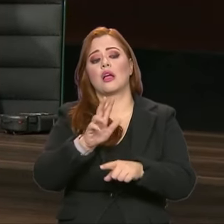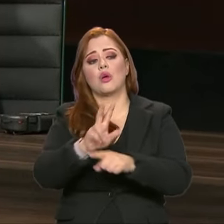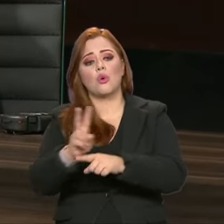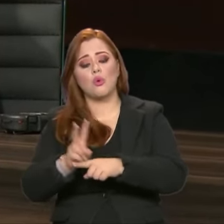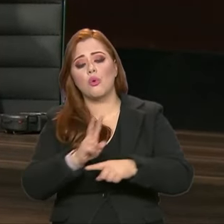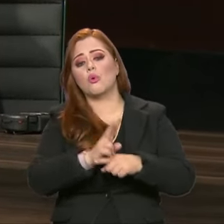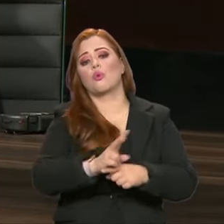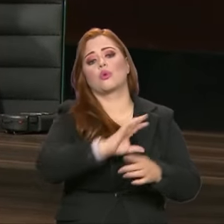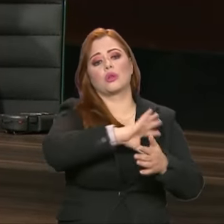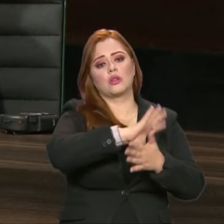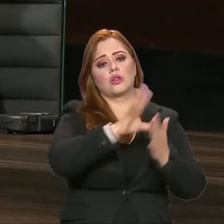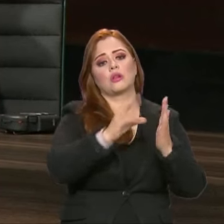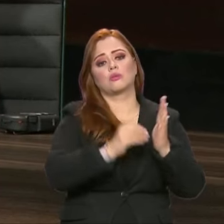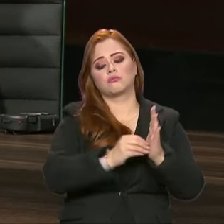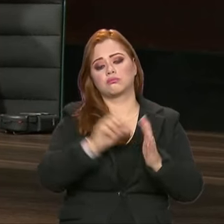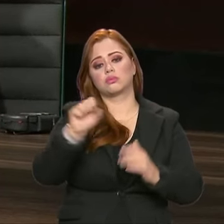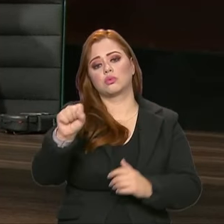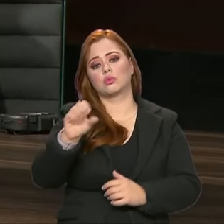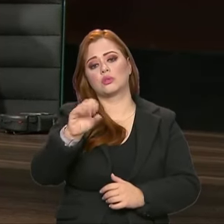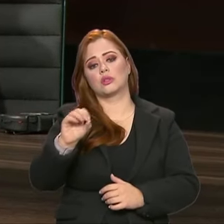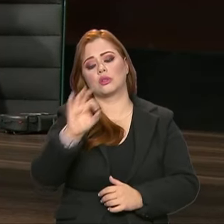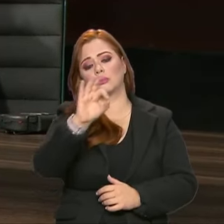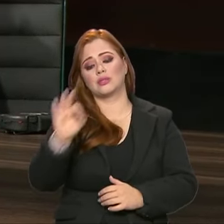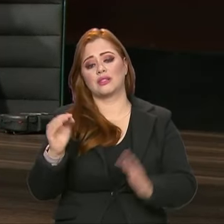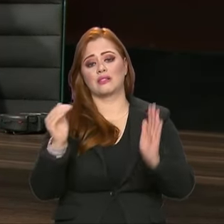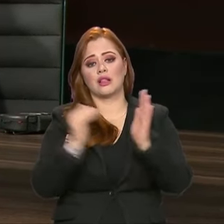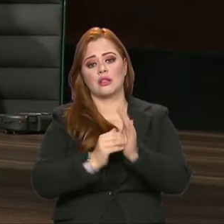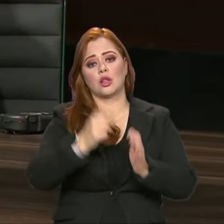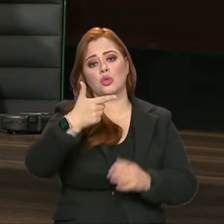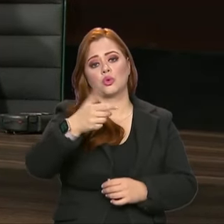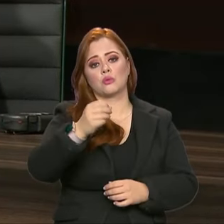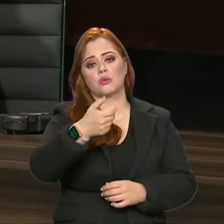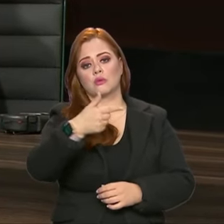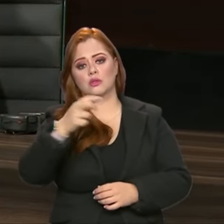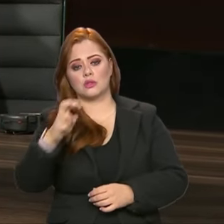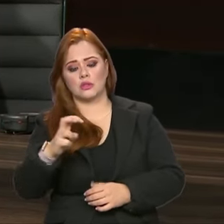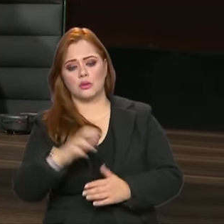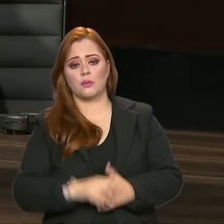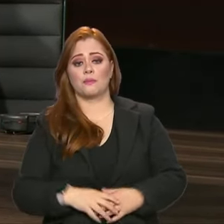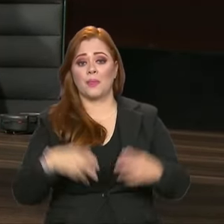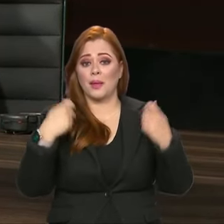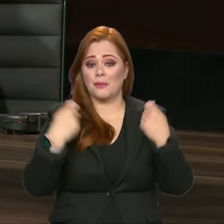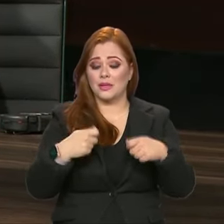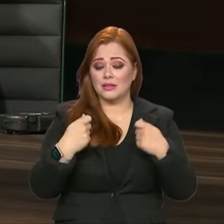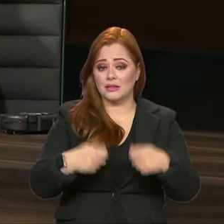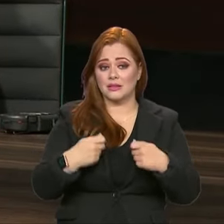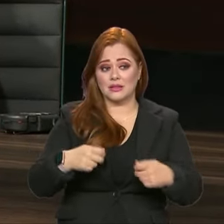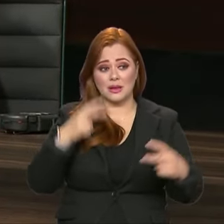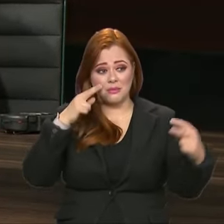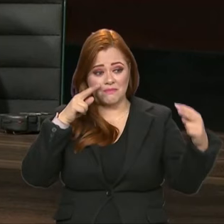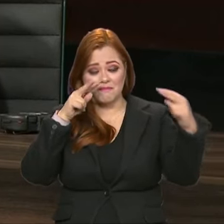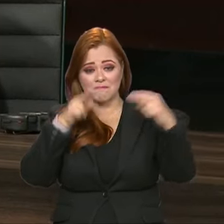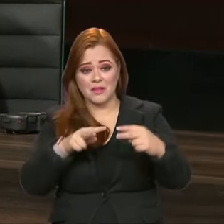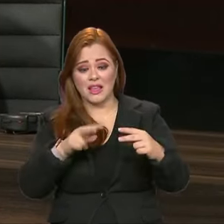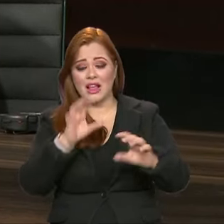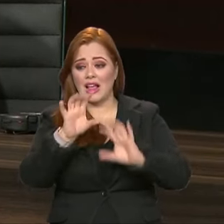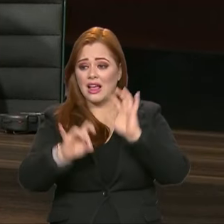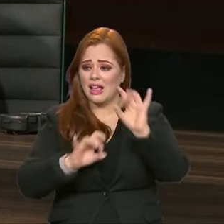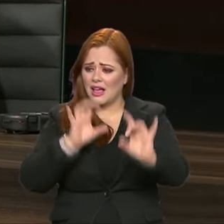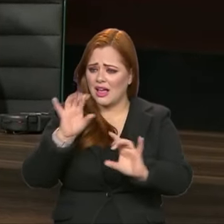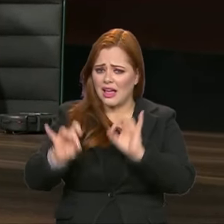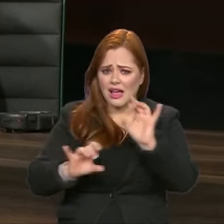para preservar 80% da Amazônia até 2025. Queremos em cada país verificar como